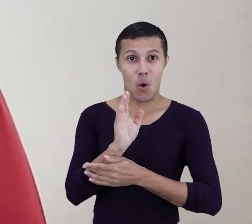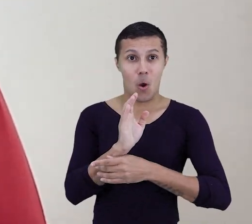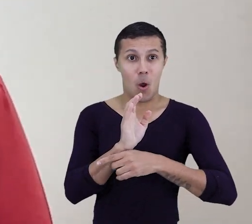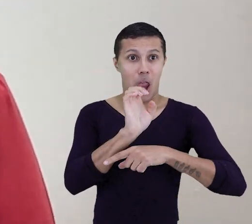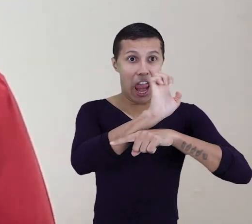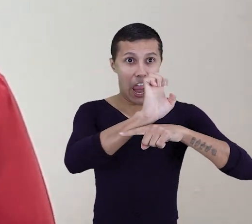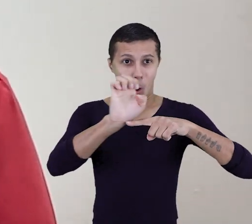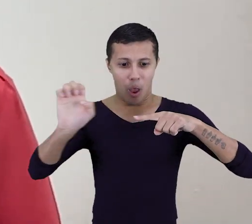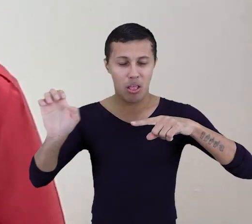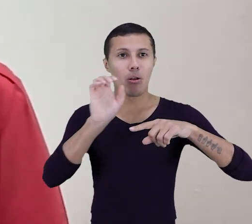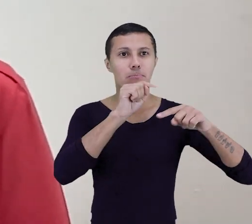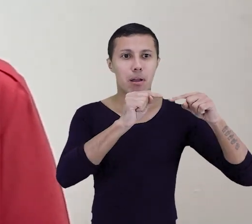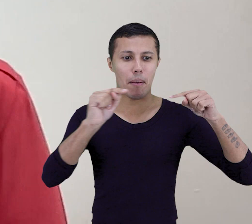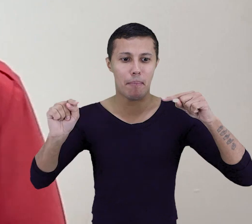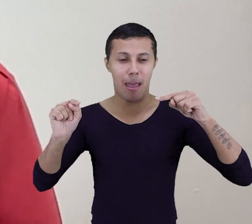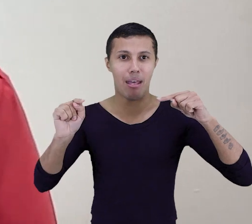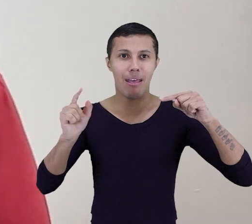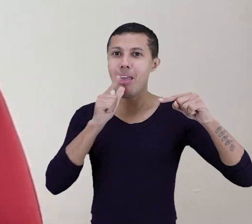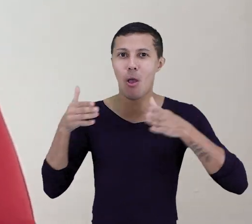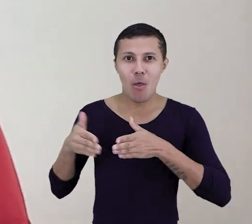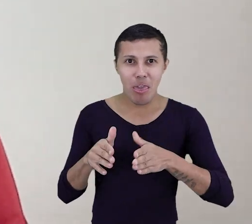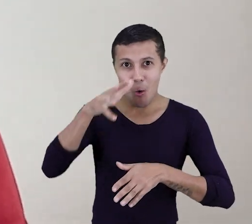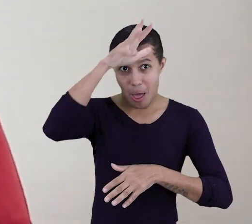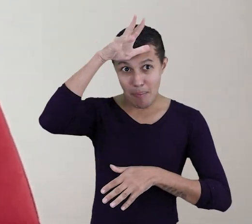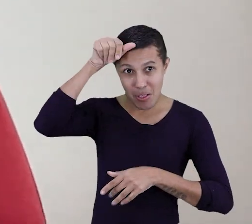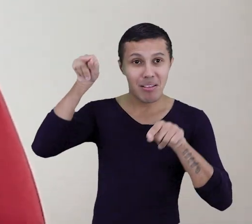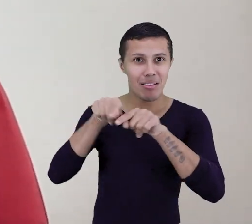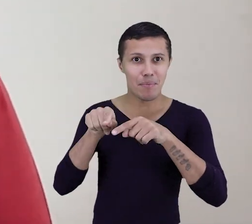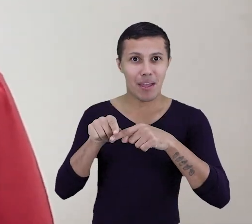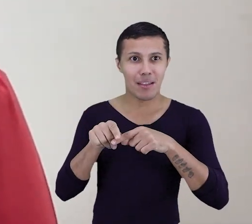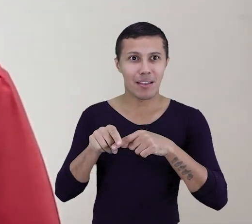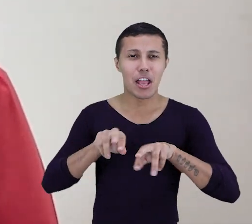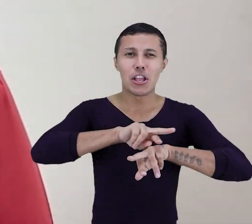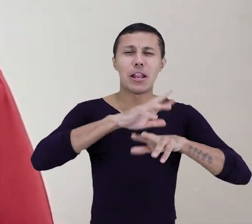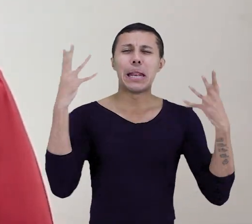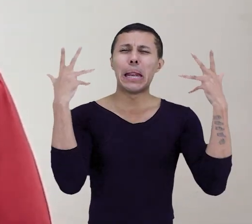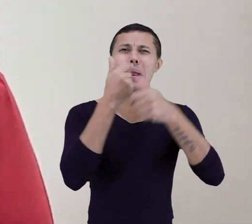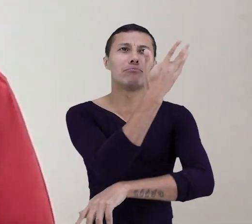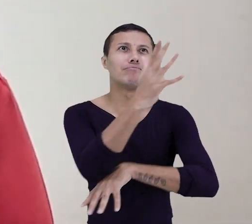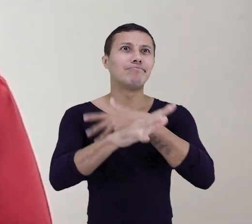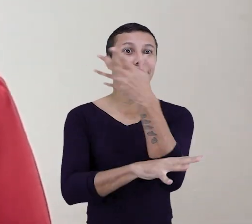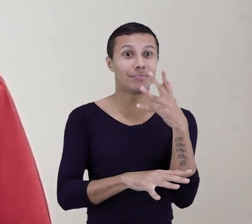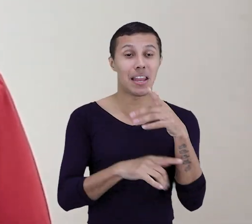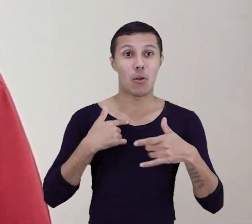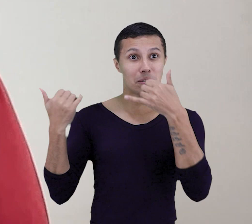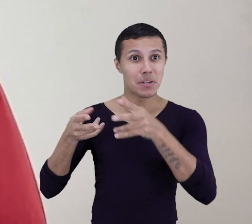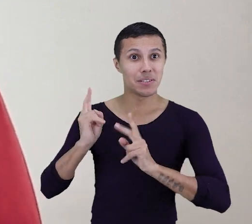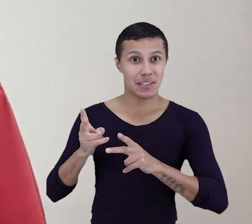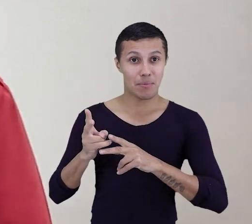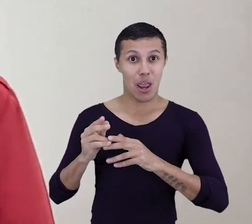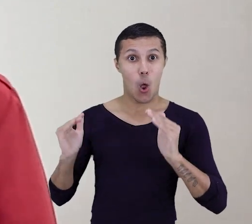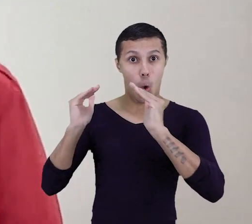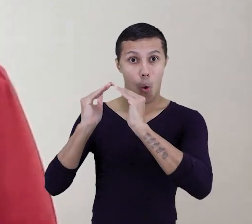do Equador e também banhada pelo Rio Amazonas, né? Então, nós temos várias belezas naturais aqui. E como eu sempre falo, eu